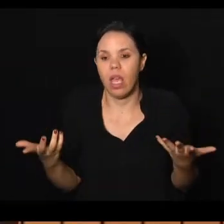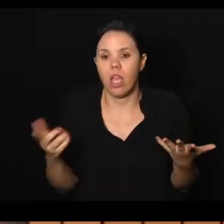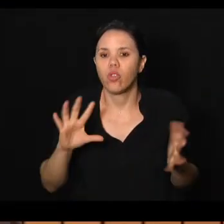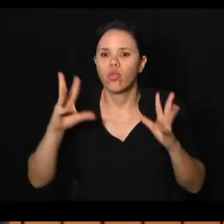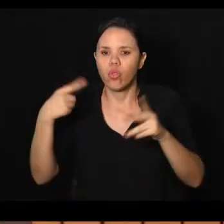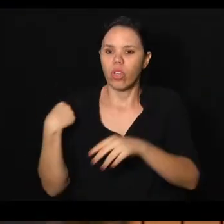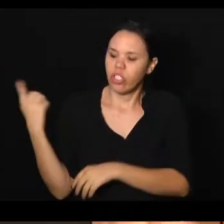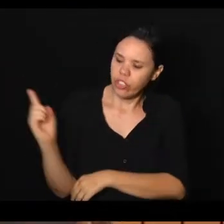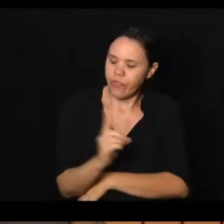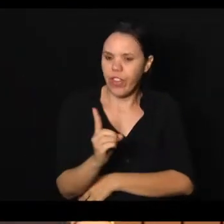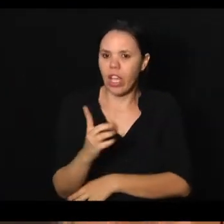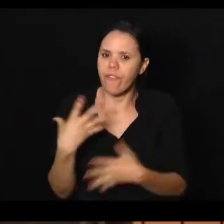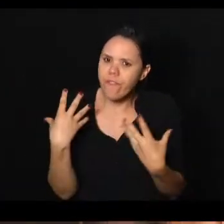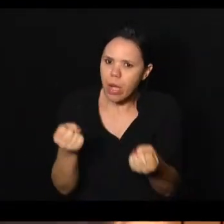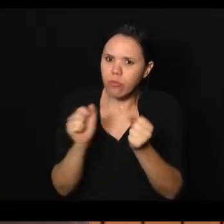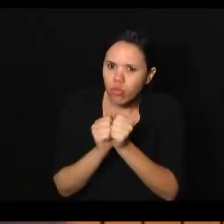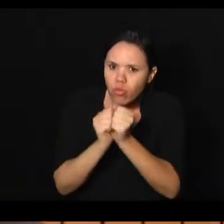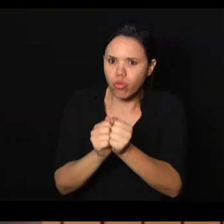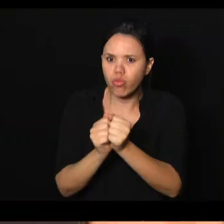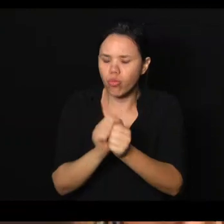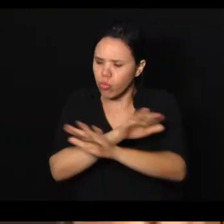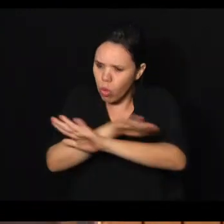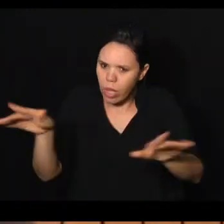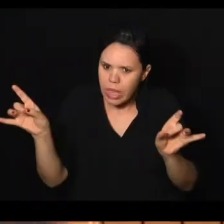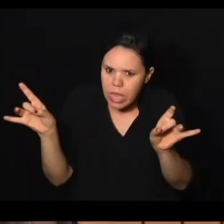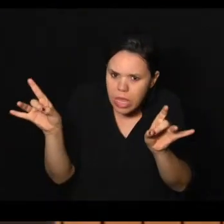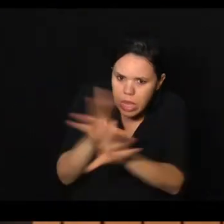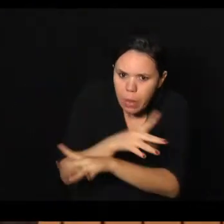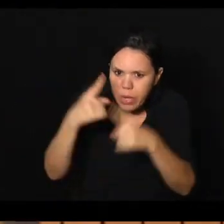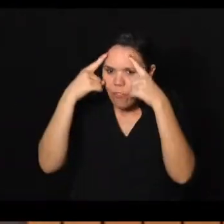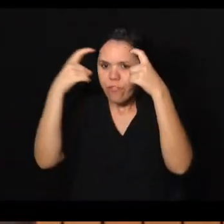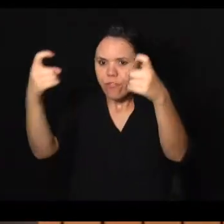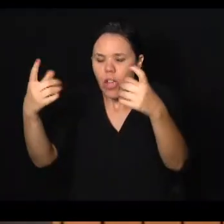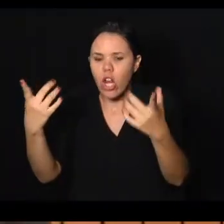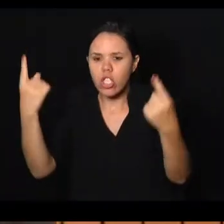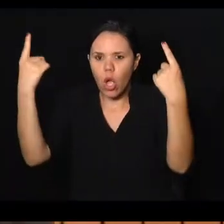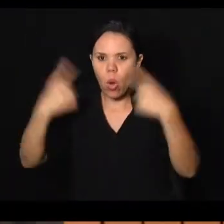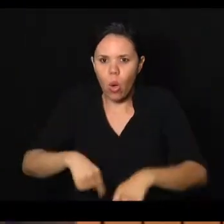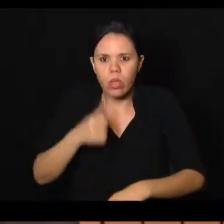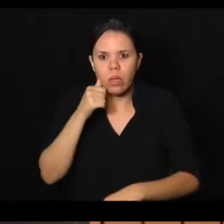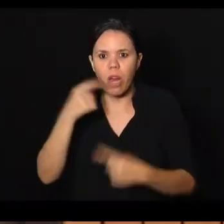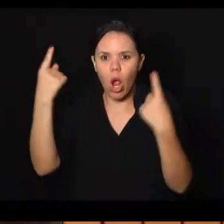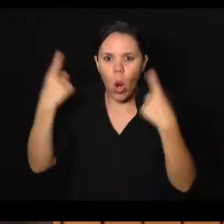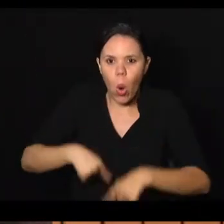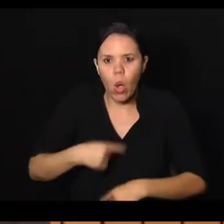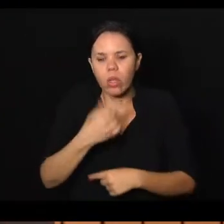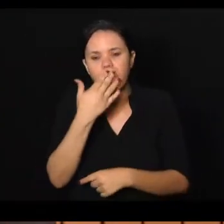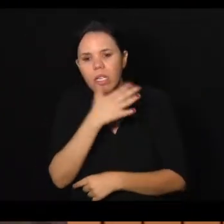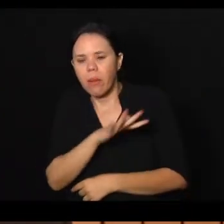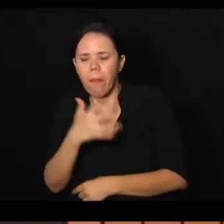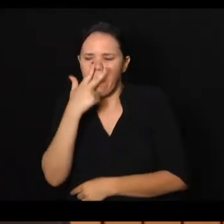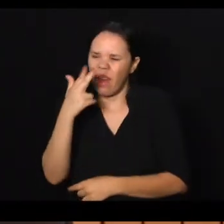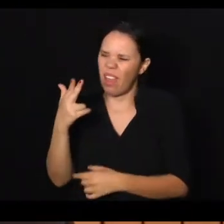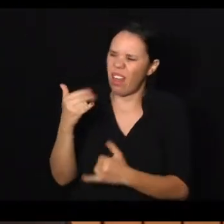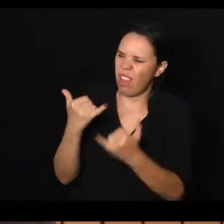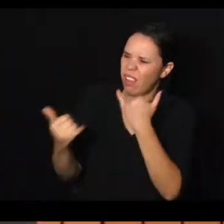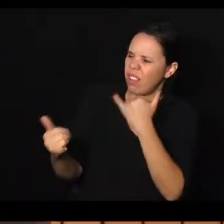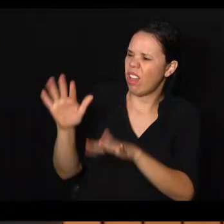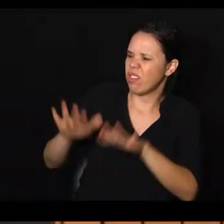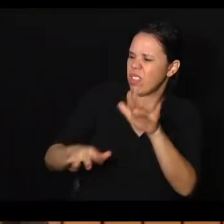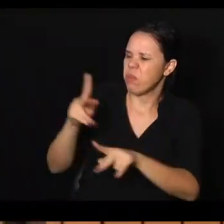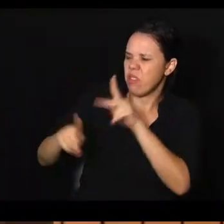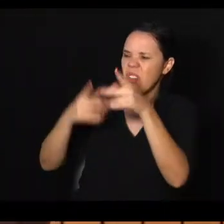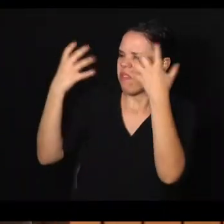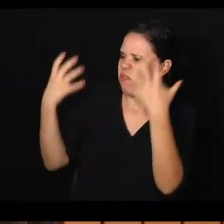dizer: vamos juntos acabar com a violência contra a mulher e contra a criança. Mas às vezes dá a impressão que as pessoas não